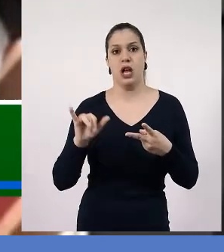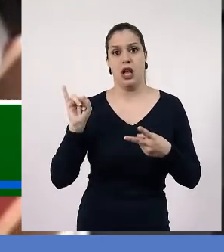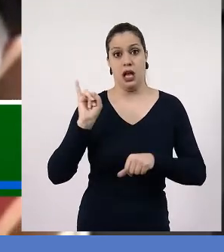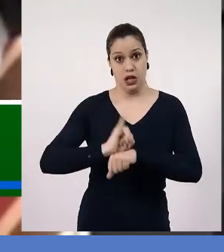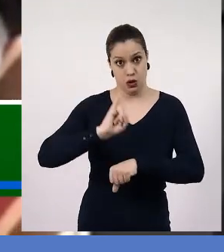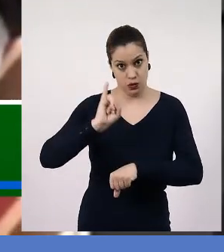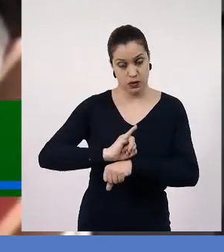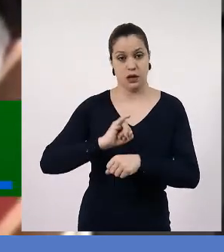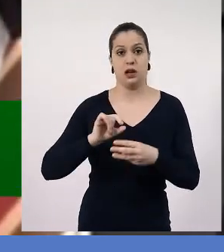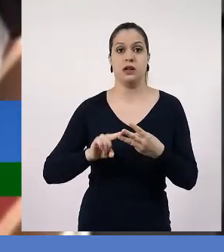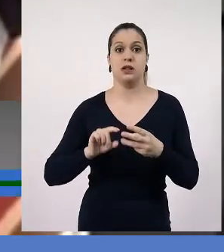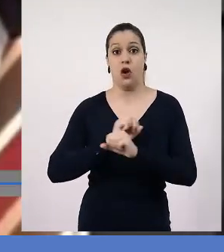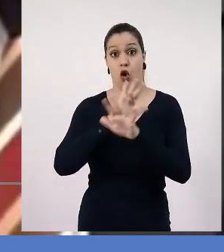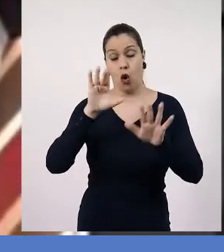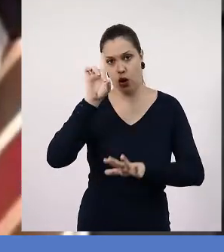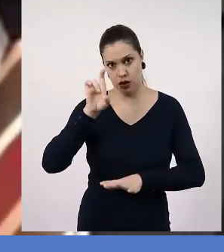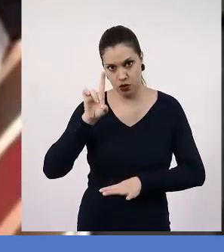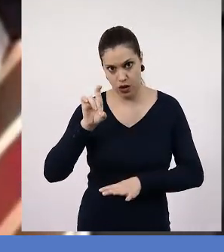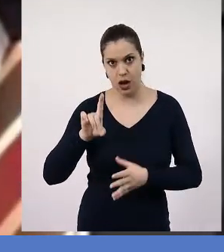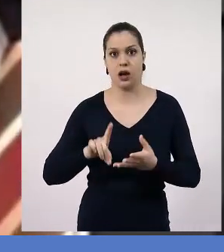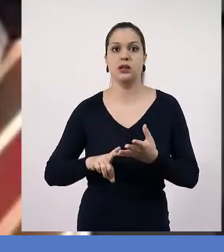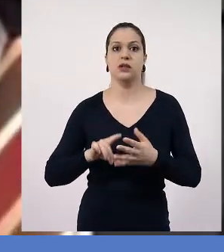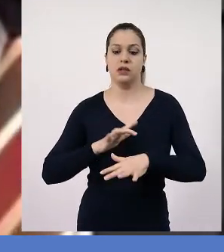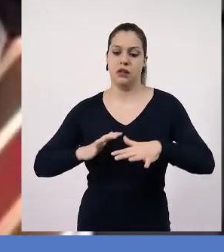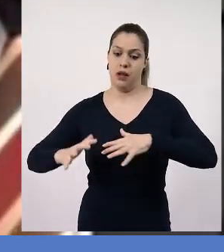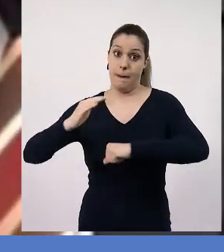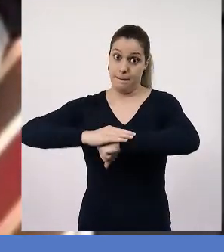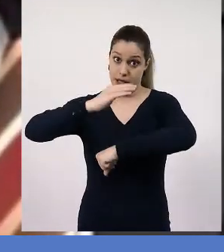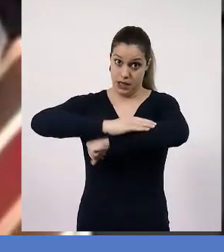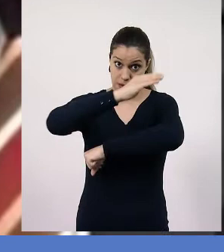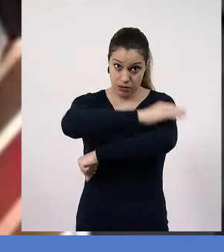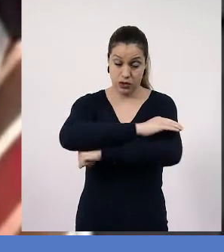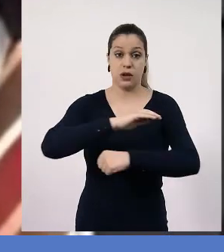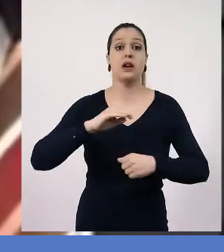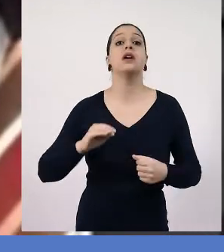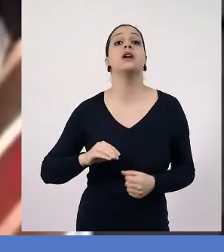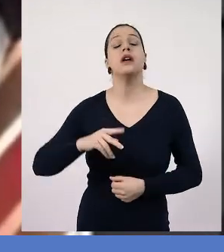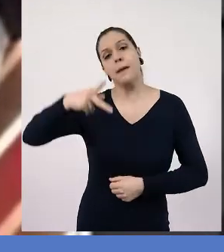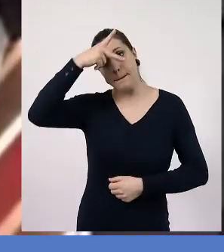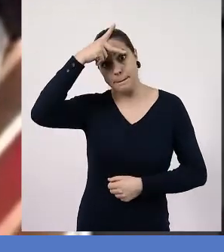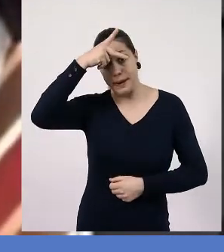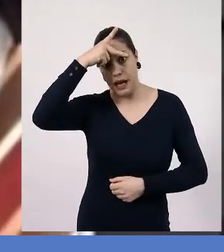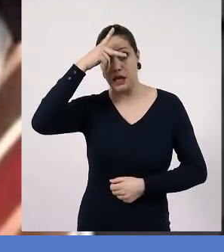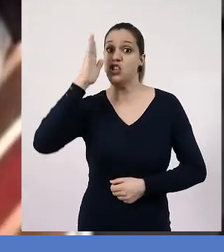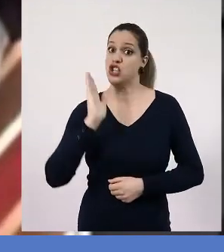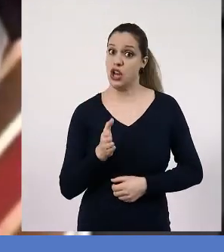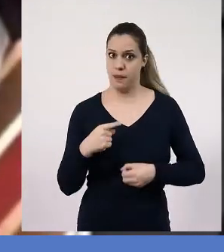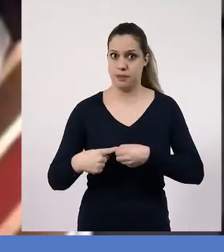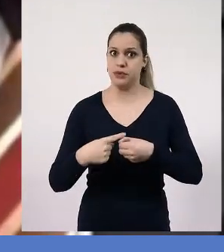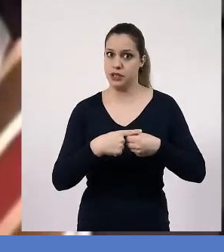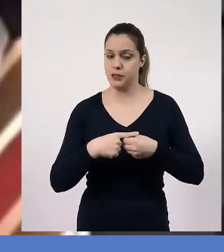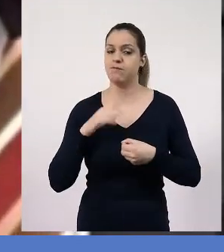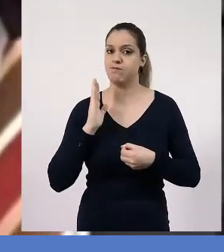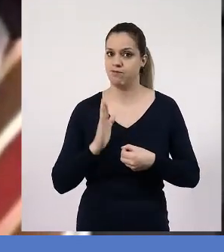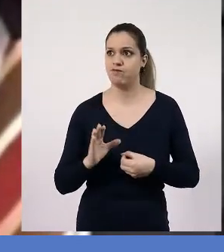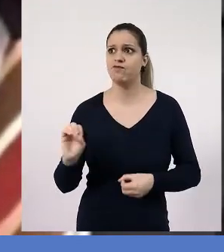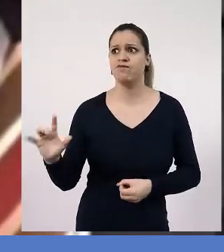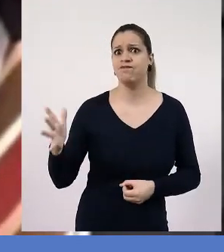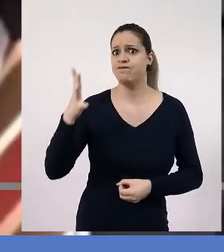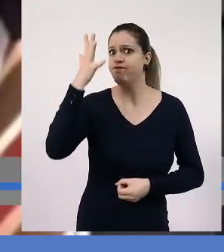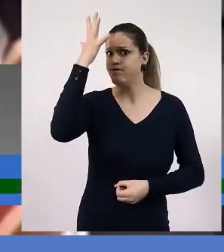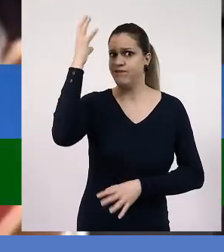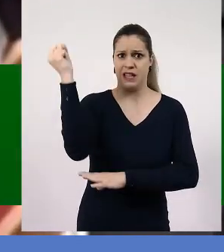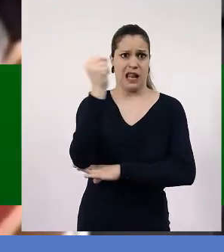Dourados, Batayporã e Paranaíba. O que ocorre? O governo federal, ele decretou o estado de